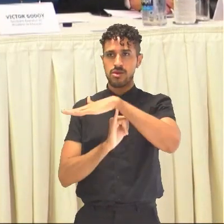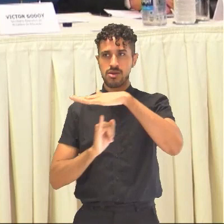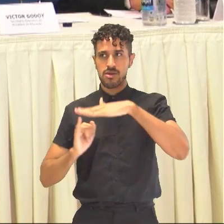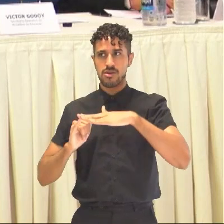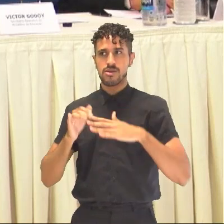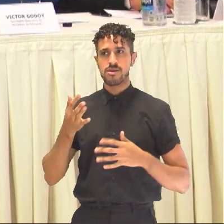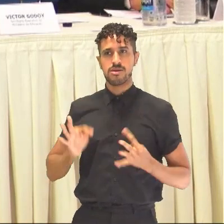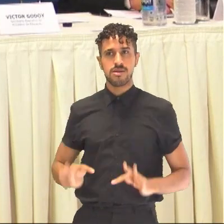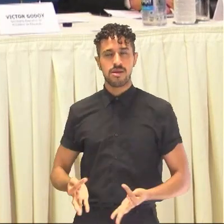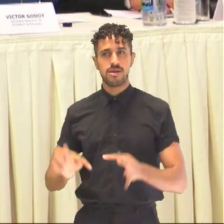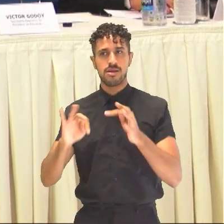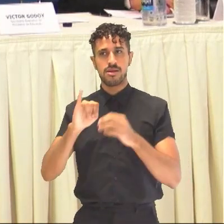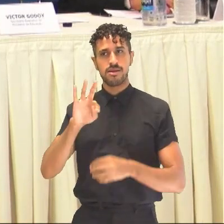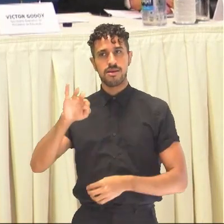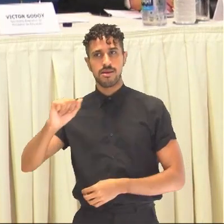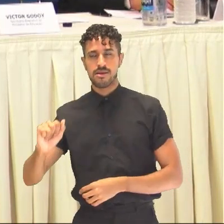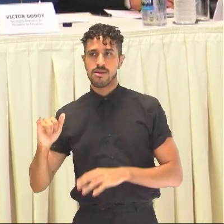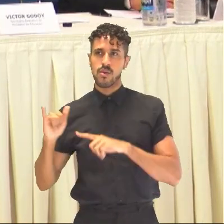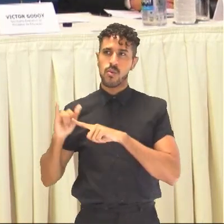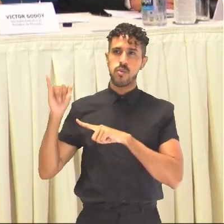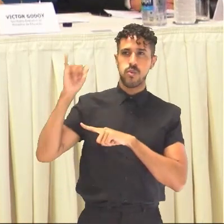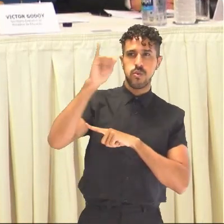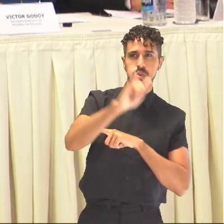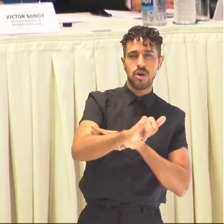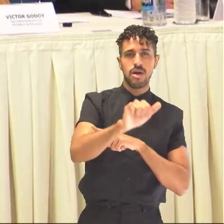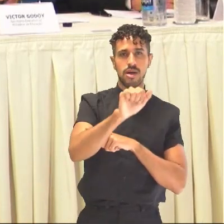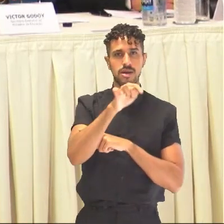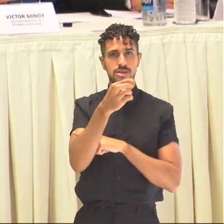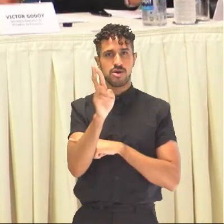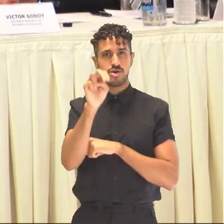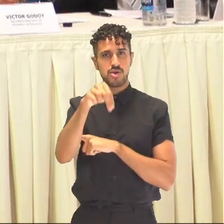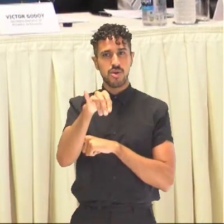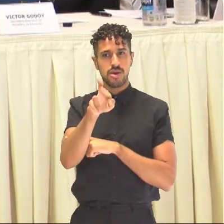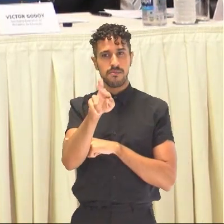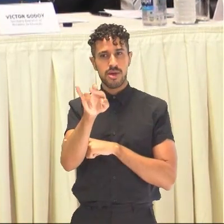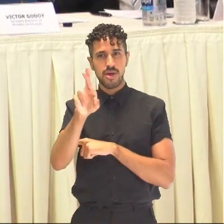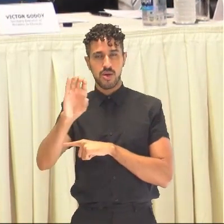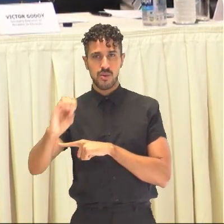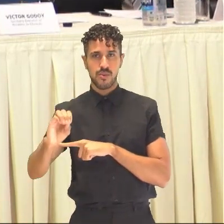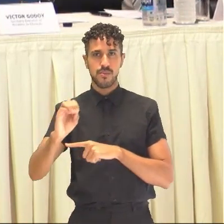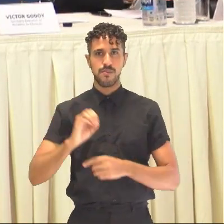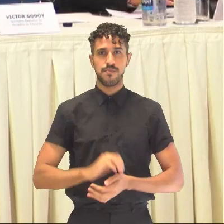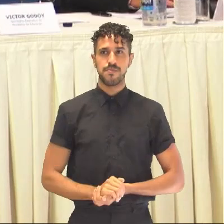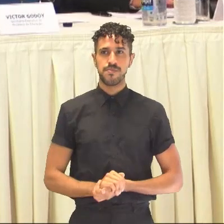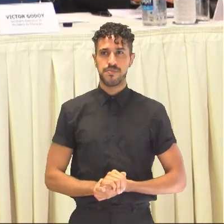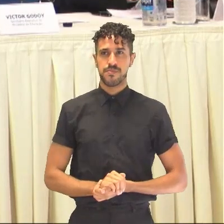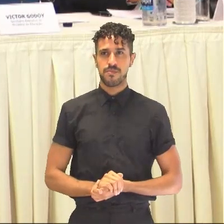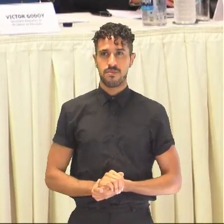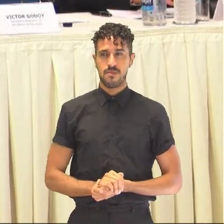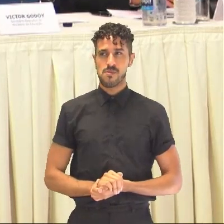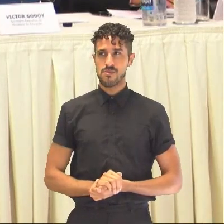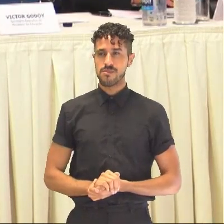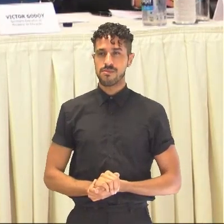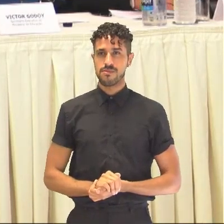de Tecnologia de Aeronáutica, Anderson Ribeiro Correia.